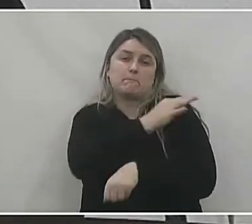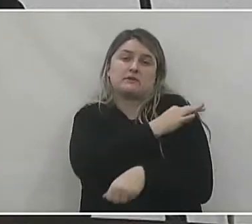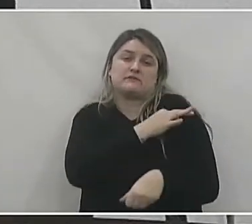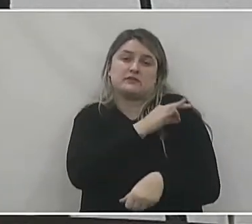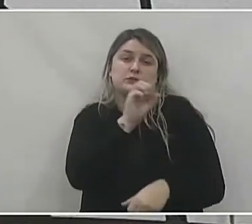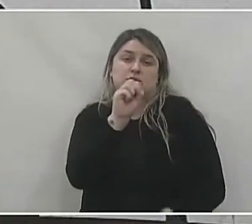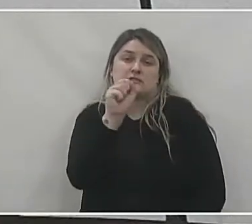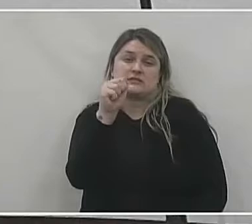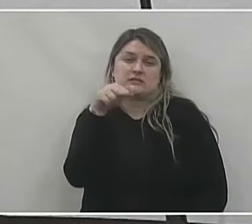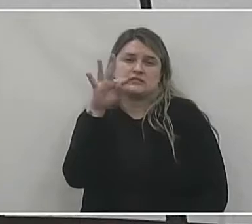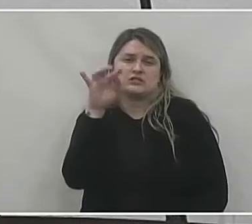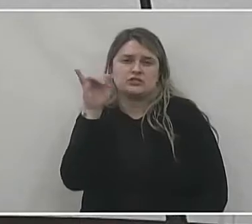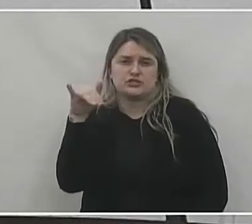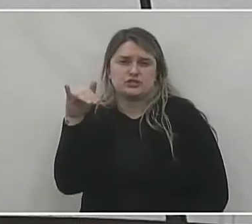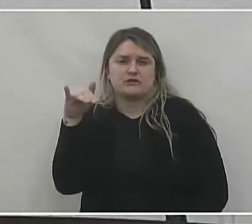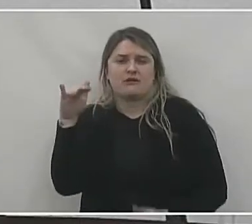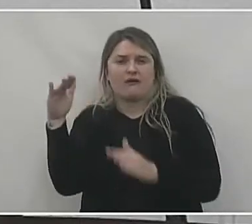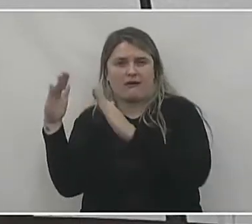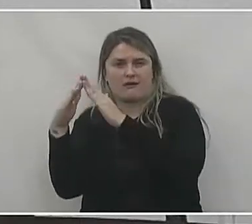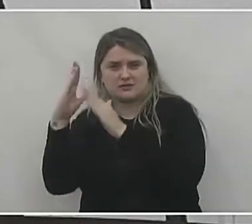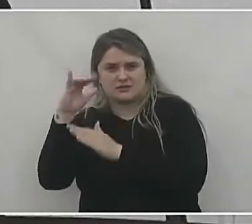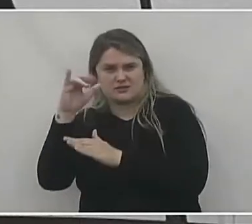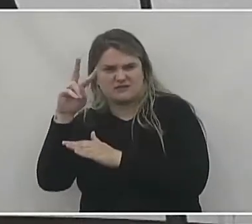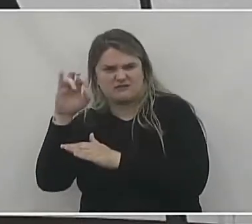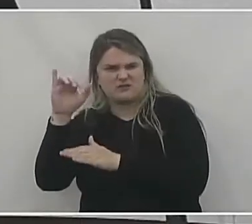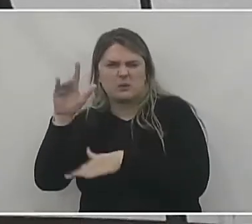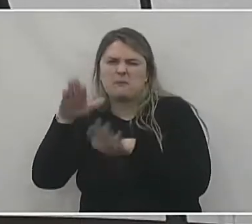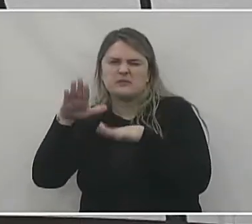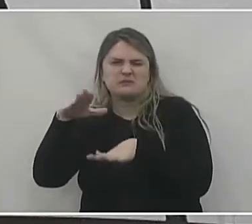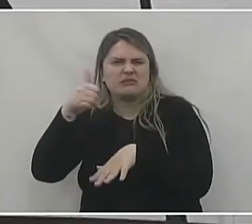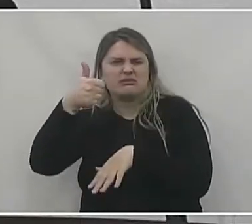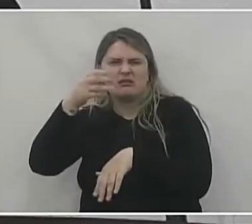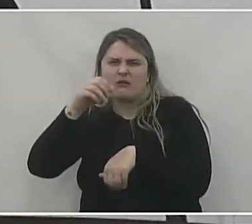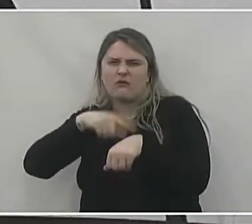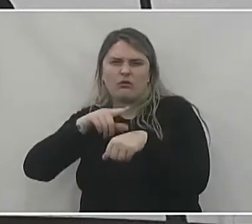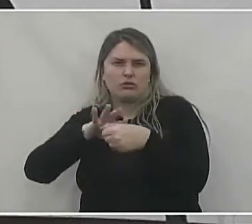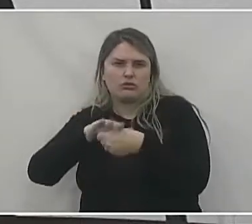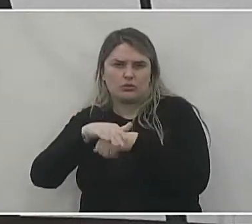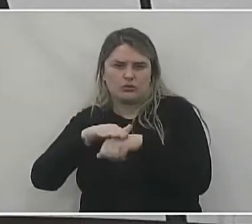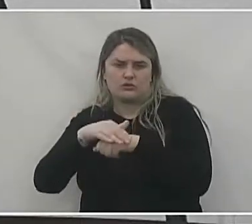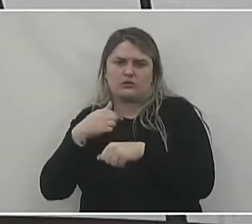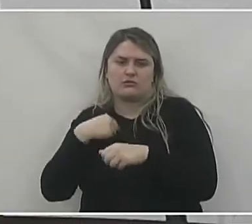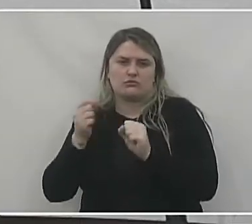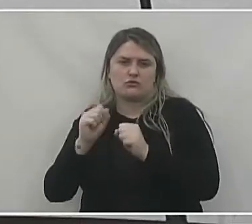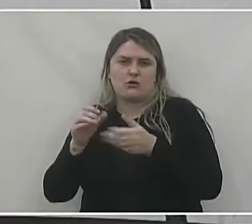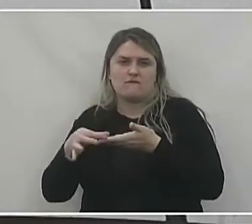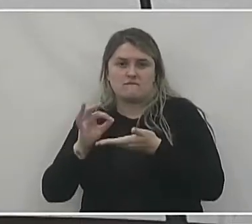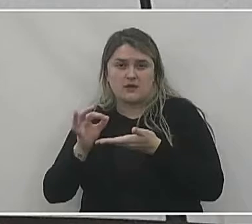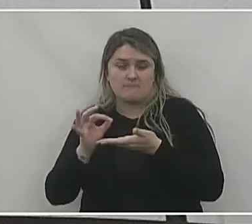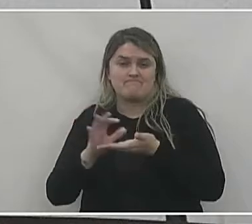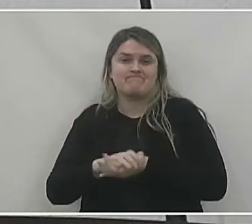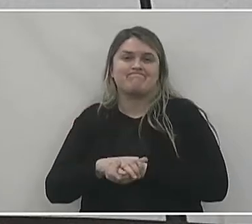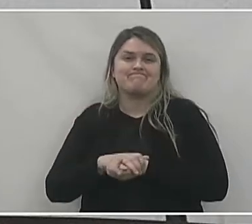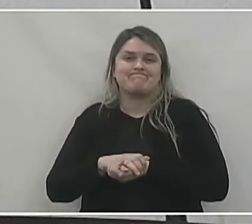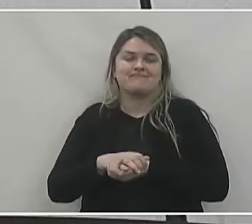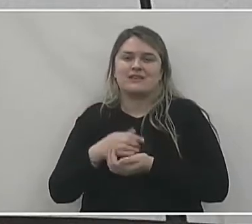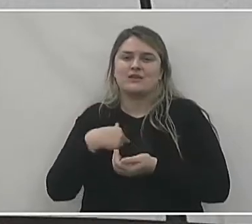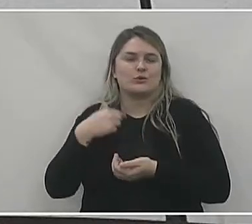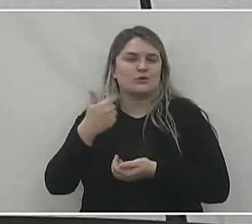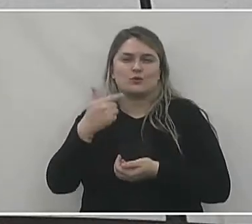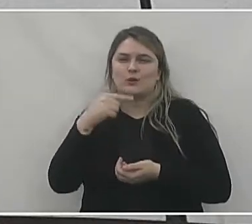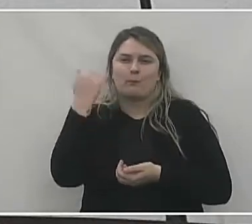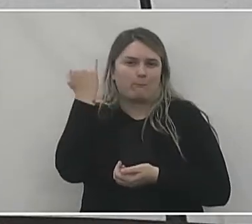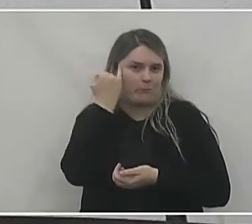na Casa Civil, tomando o último cafezinho da noite, 10 horas da noite. porque eu tenho todos os defeitos, só não tenho o defeito da